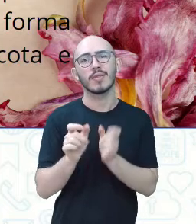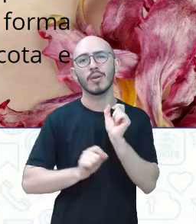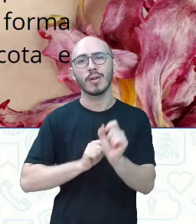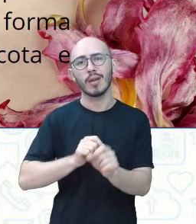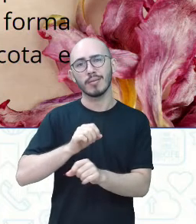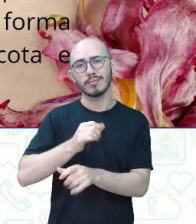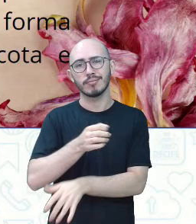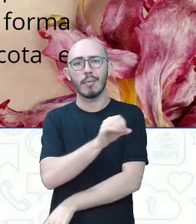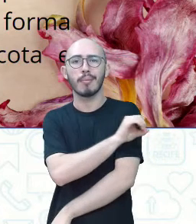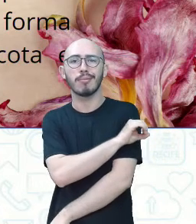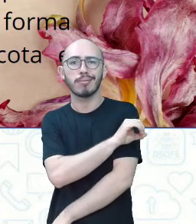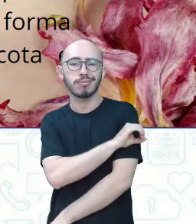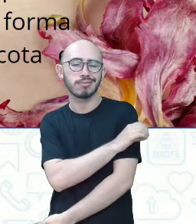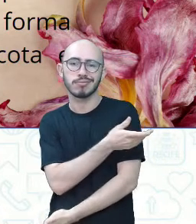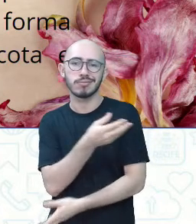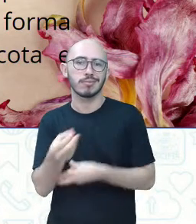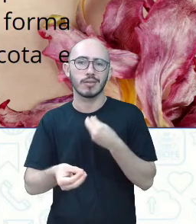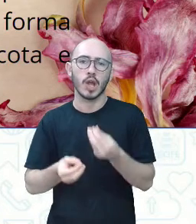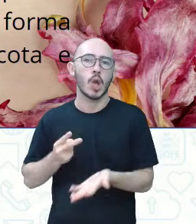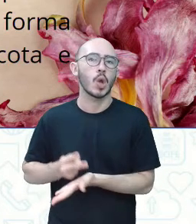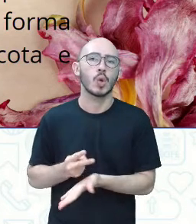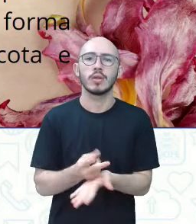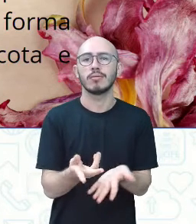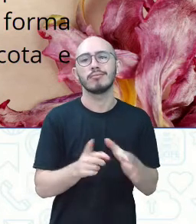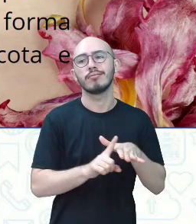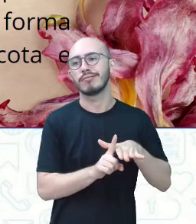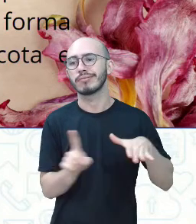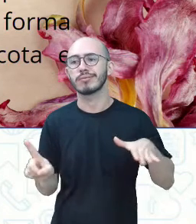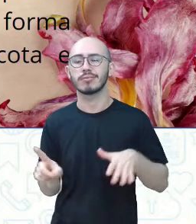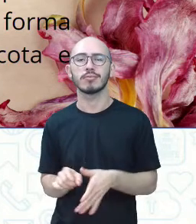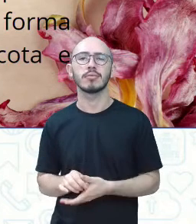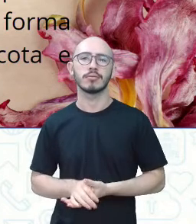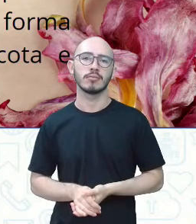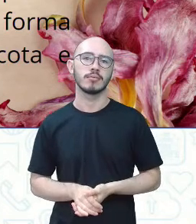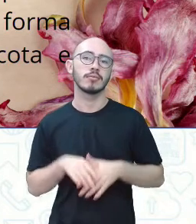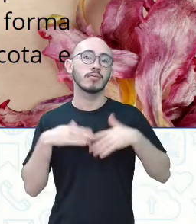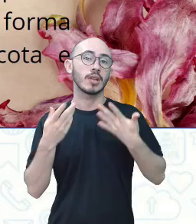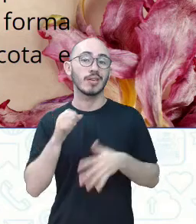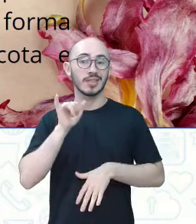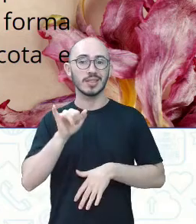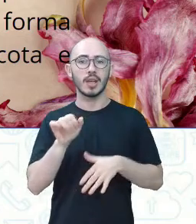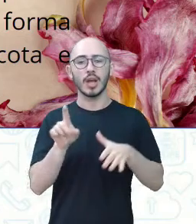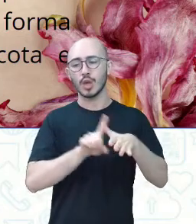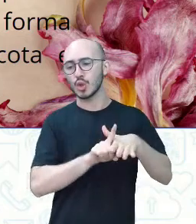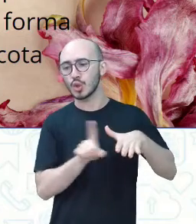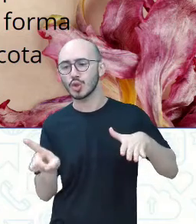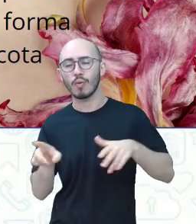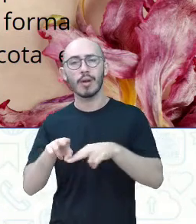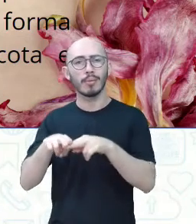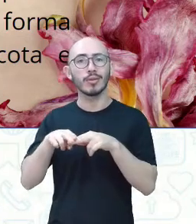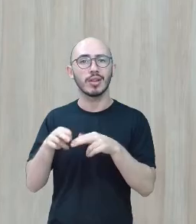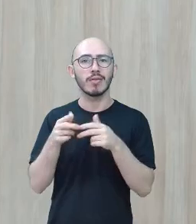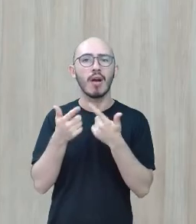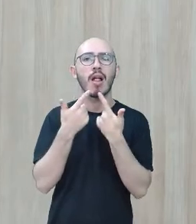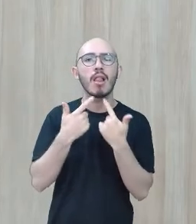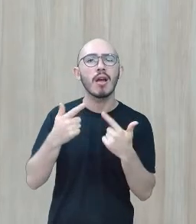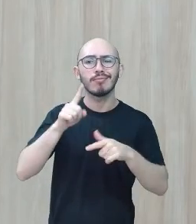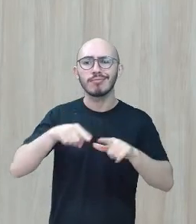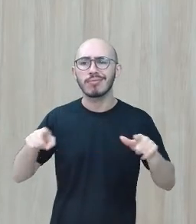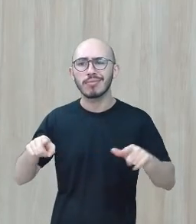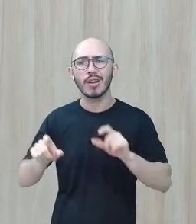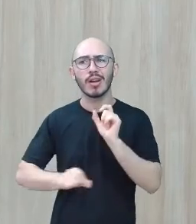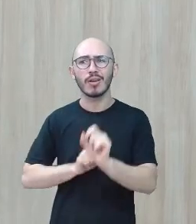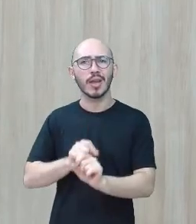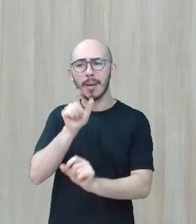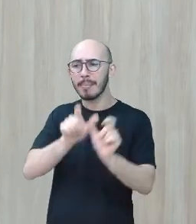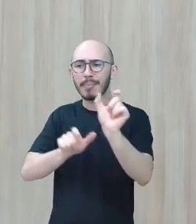continuará excluído. O que acontece é que quando a gente exclui as pessoas por suas variantes, a gente acaba excluindo seres